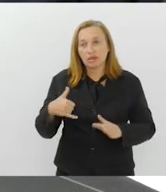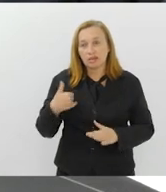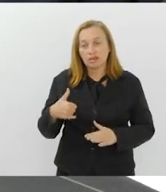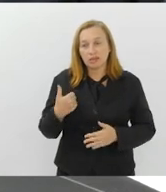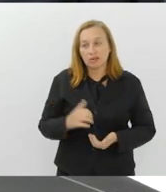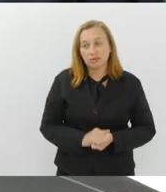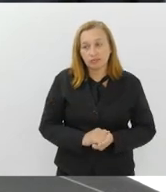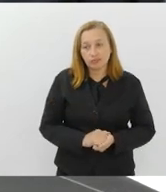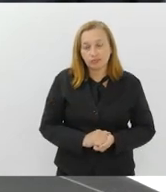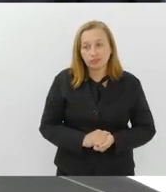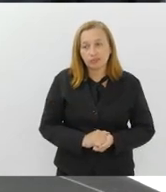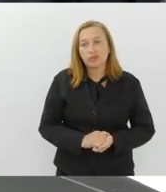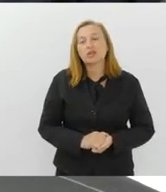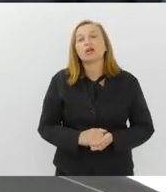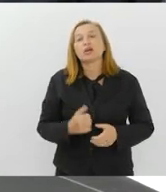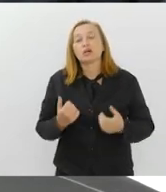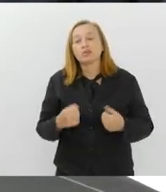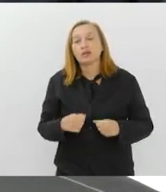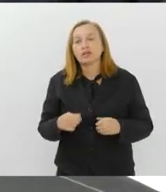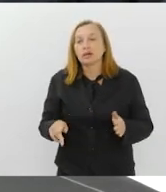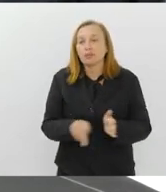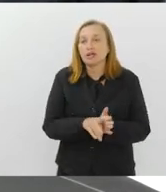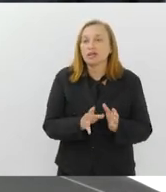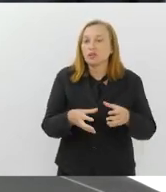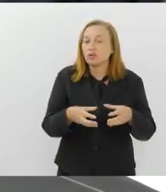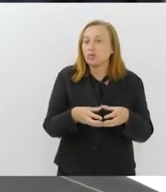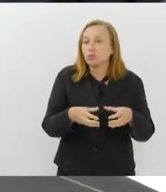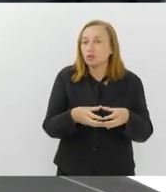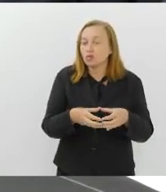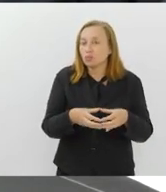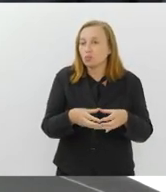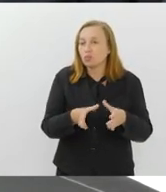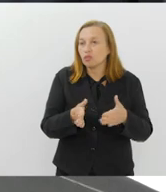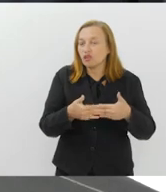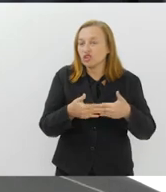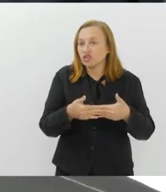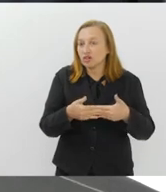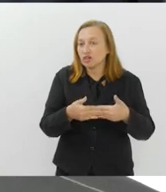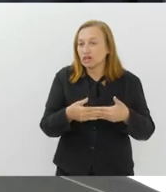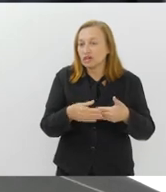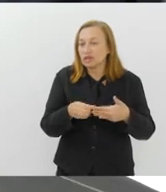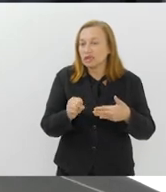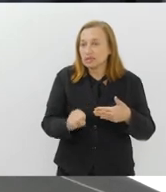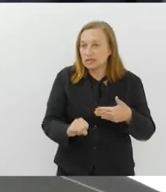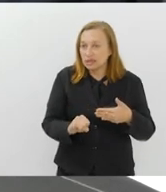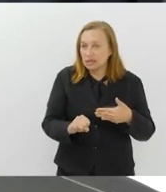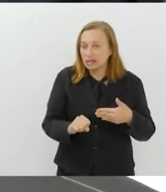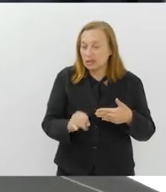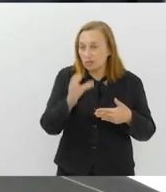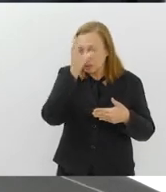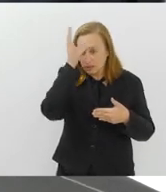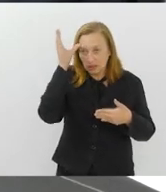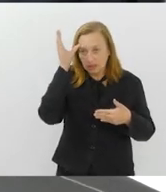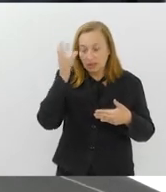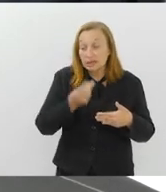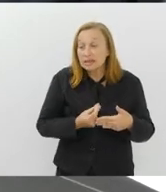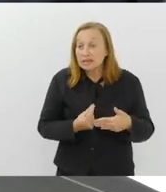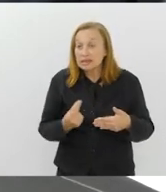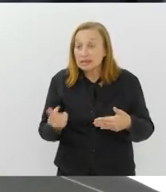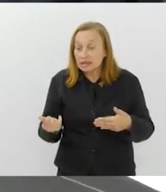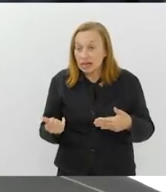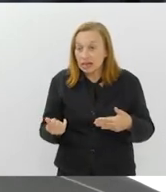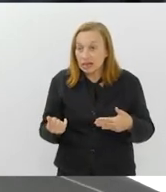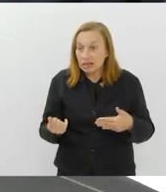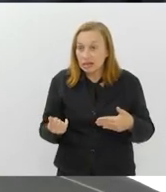da autogestão, tem que pertencer a um grupo fechado. E, na hora que esse beneficiário sai da condição do